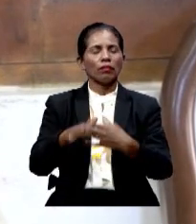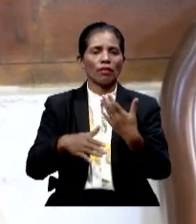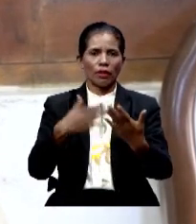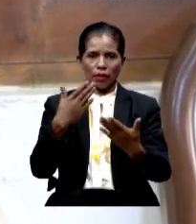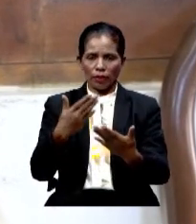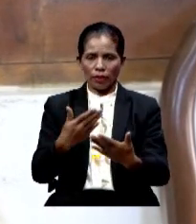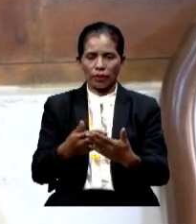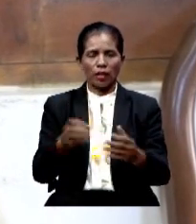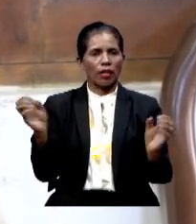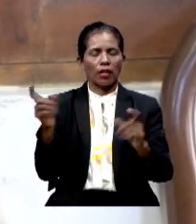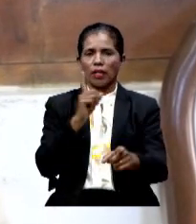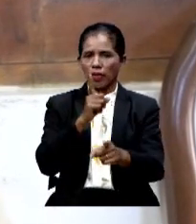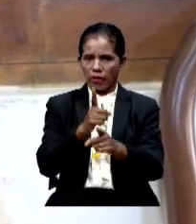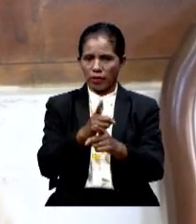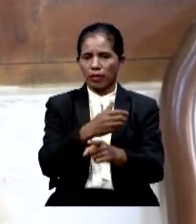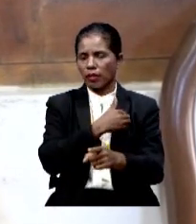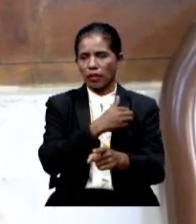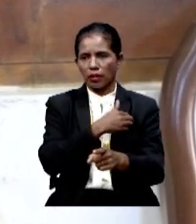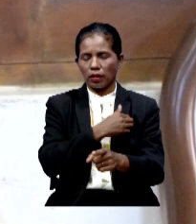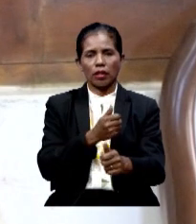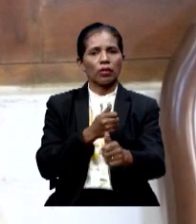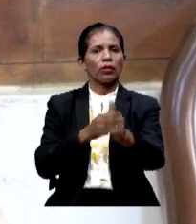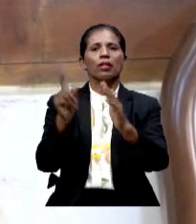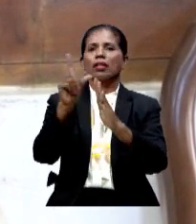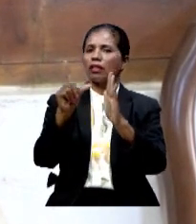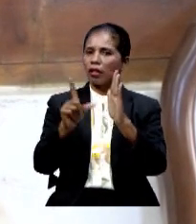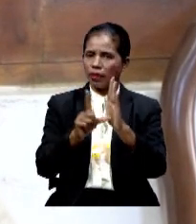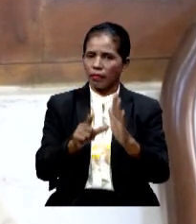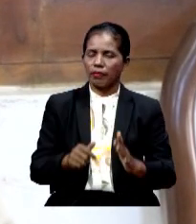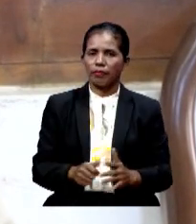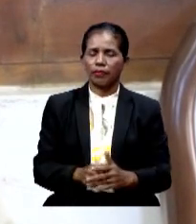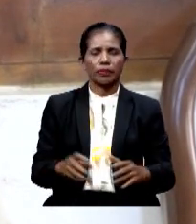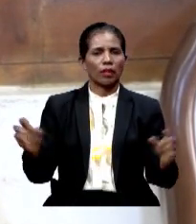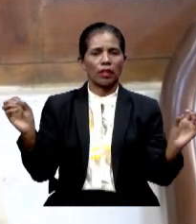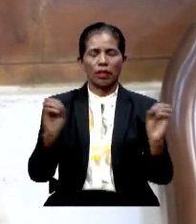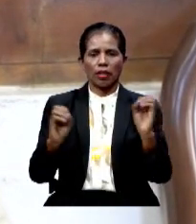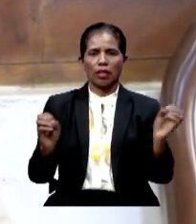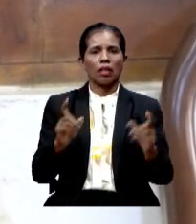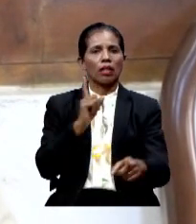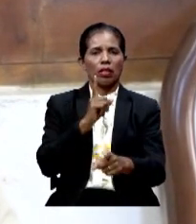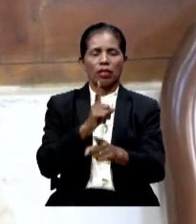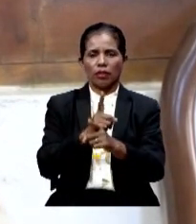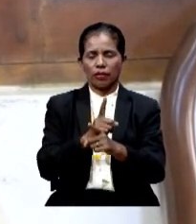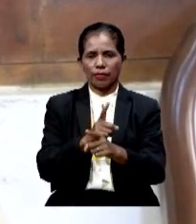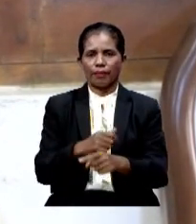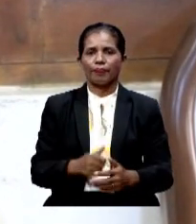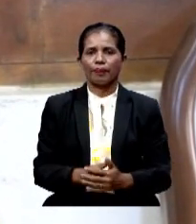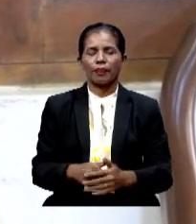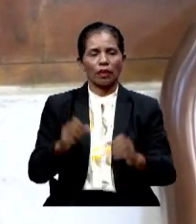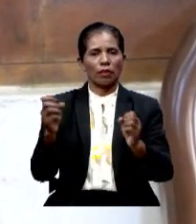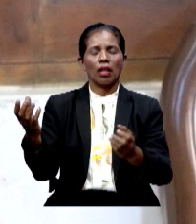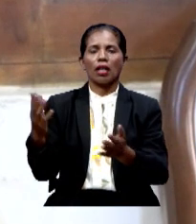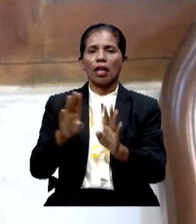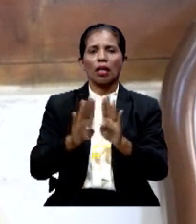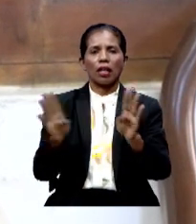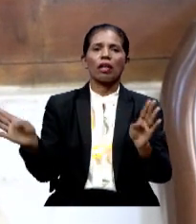inválido. Significa kata la cumpri lei. La ia eficácia a ene bele reativa fila